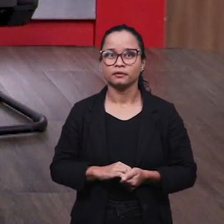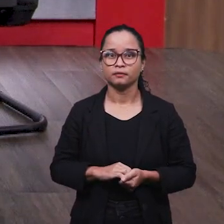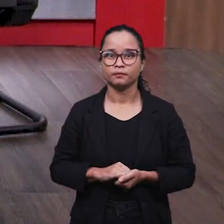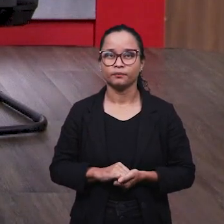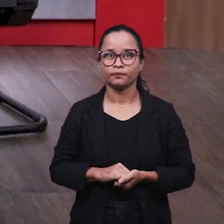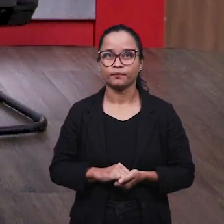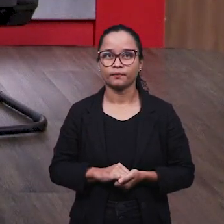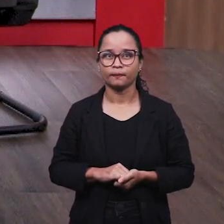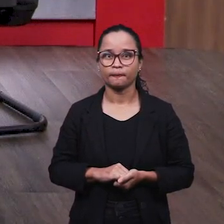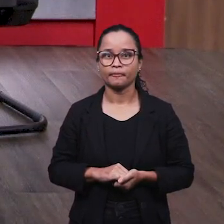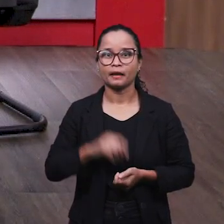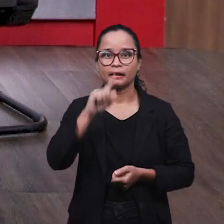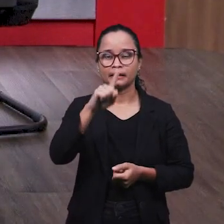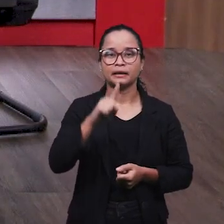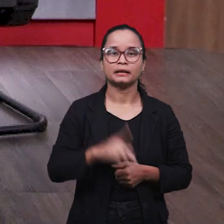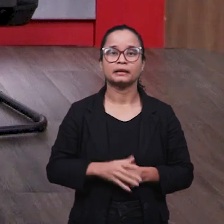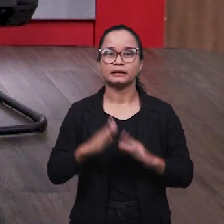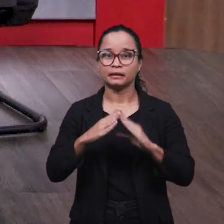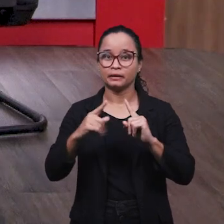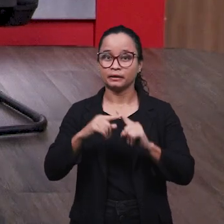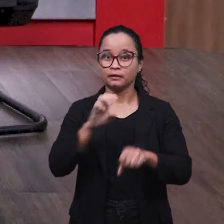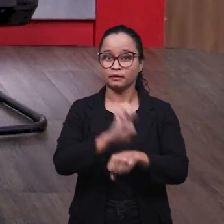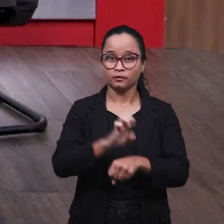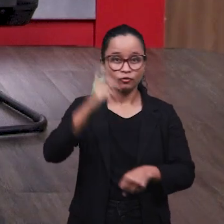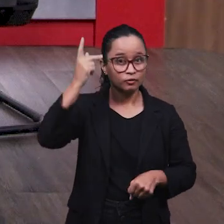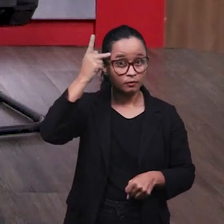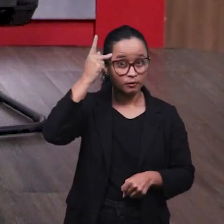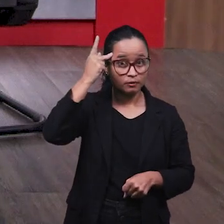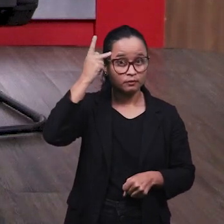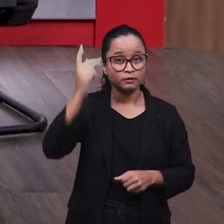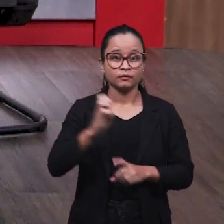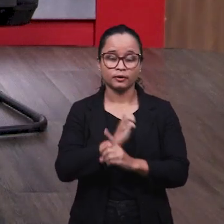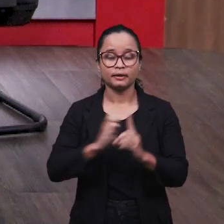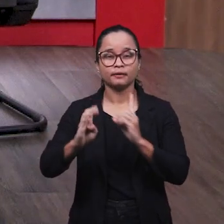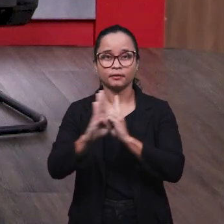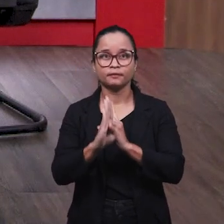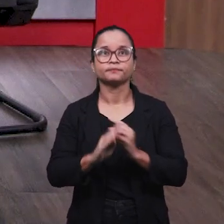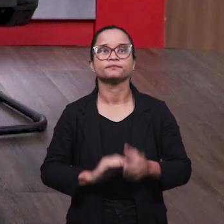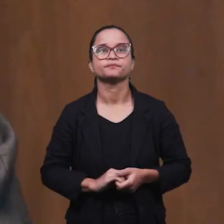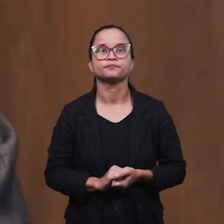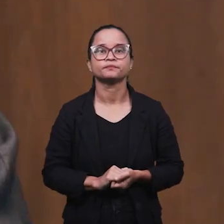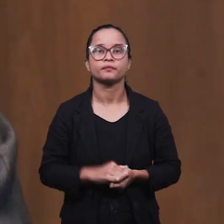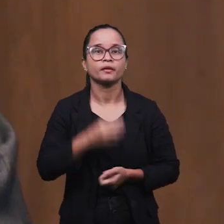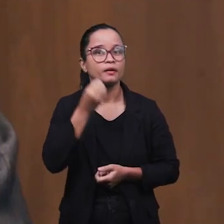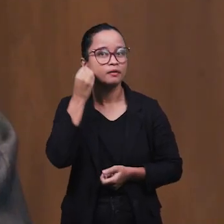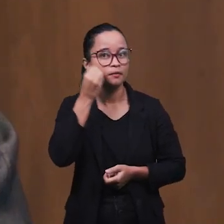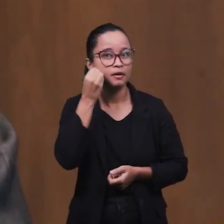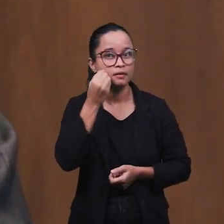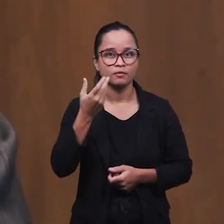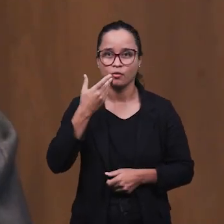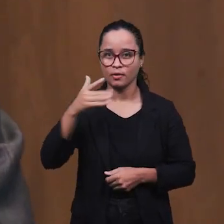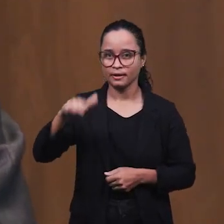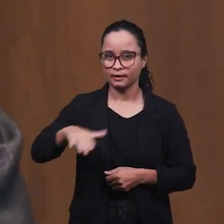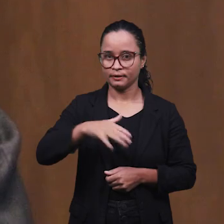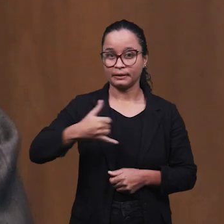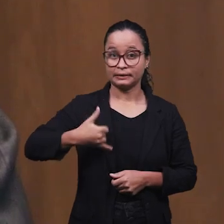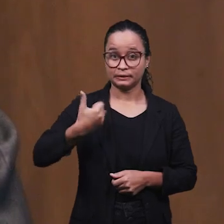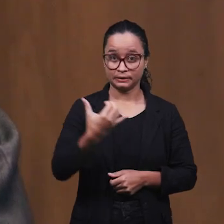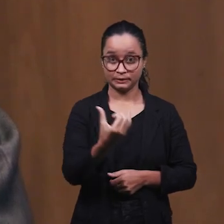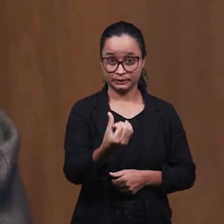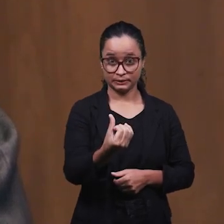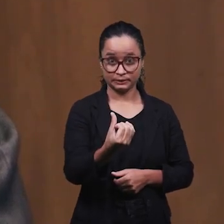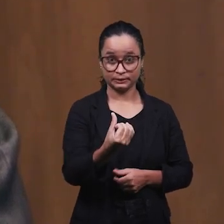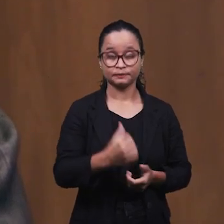Maria, em São Paulo. Foi numa escola bíblica, E a experiência foi com uma criança de 6 anos de